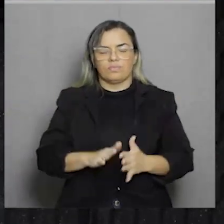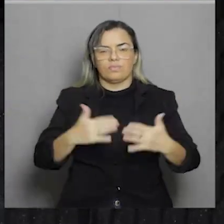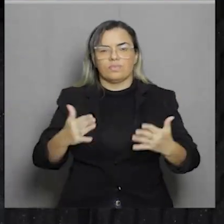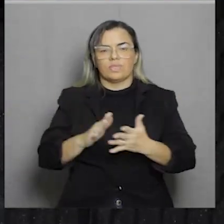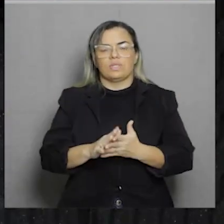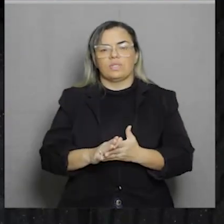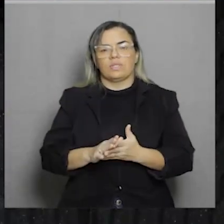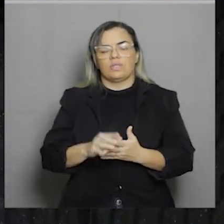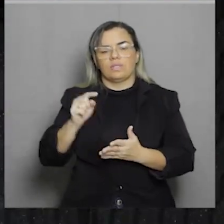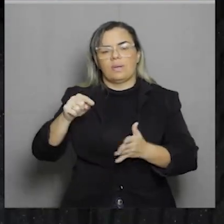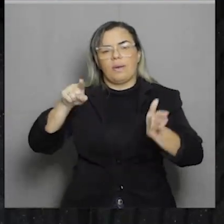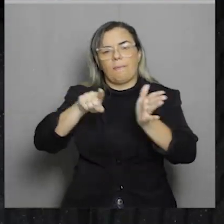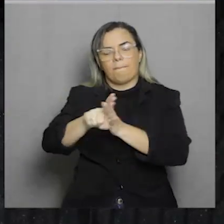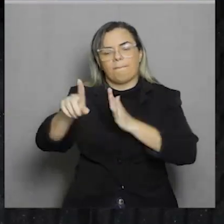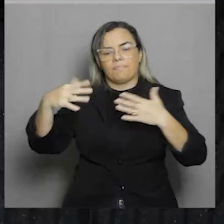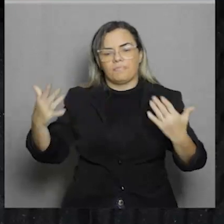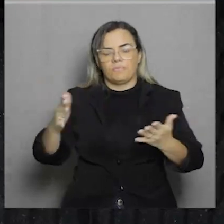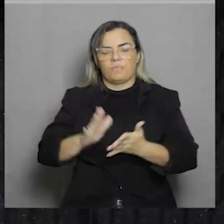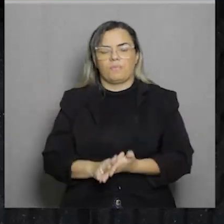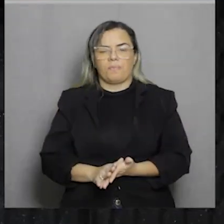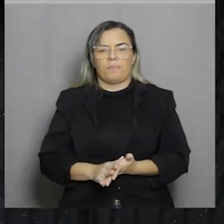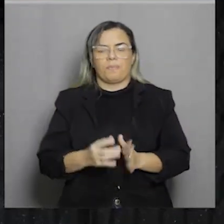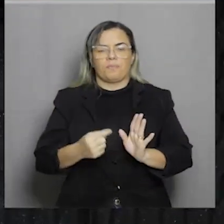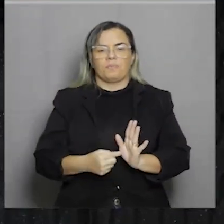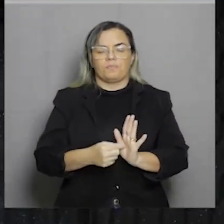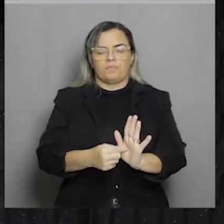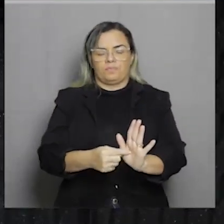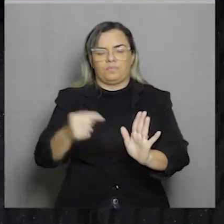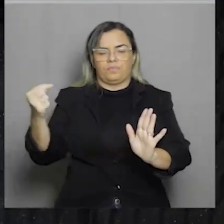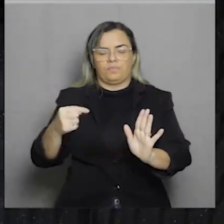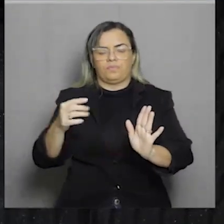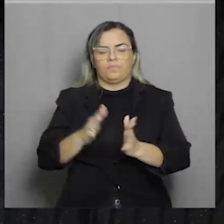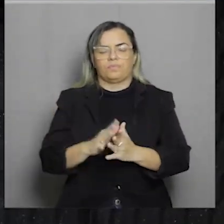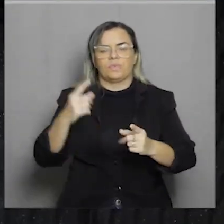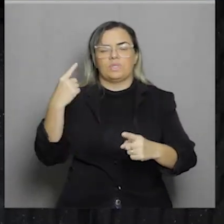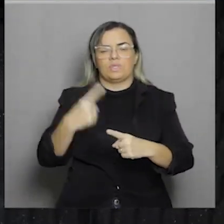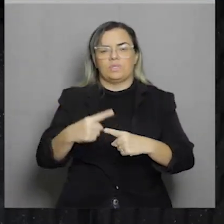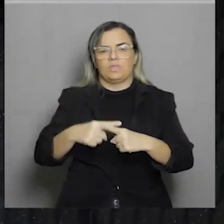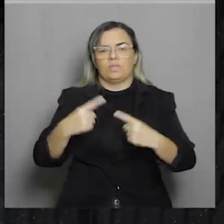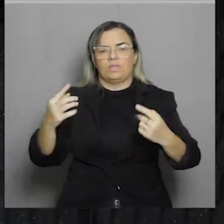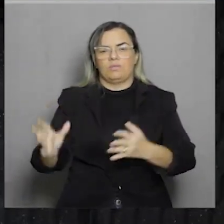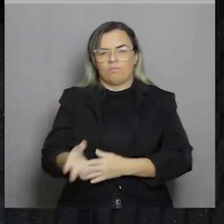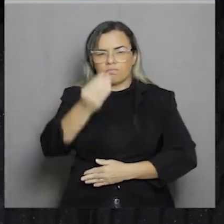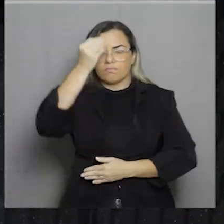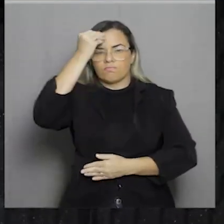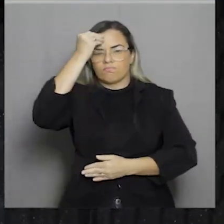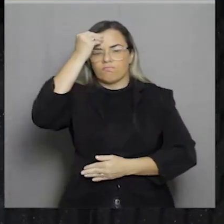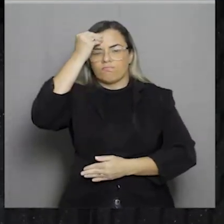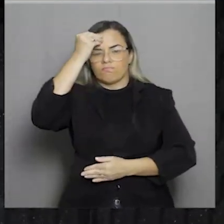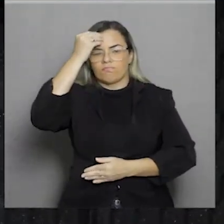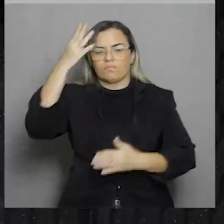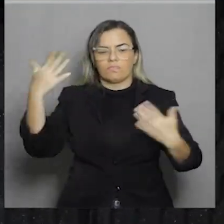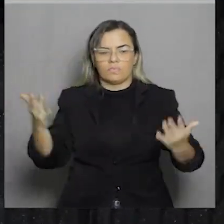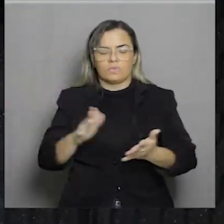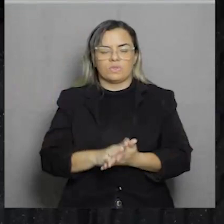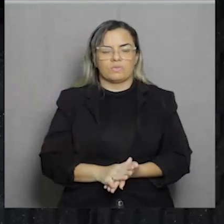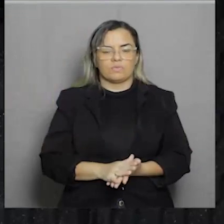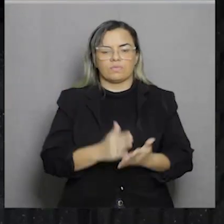nos perguntar isso. E nós vamos trazer uma justificativa para reforçar essa ideia. Olha só o fragmento.